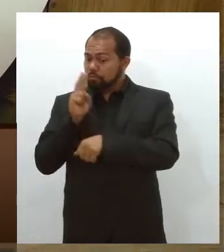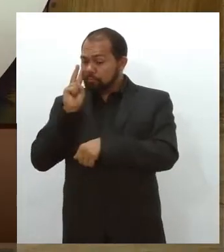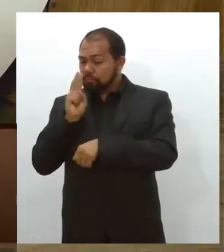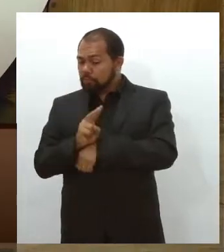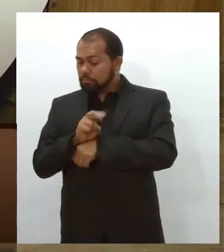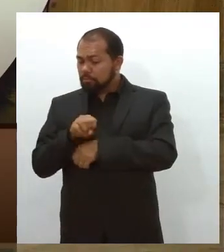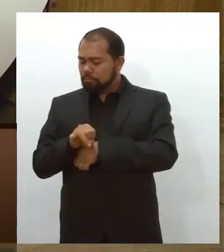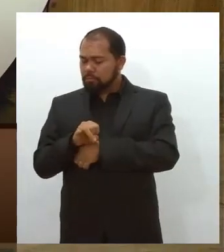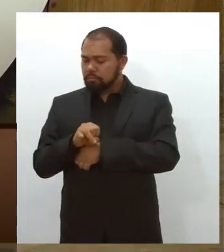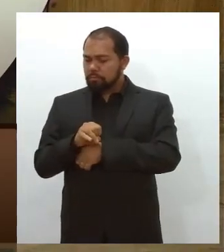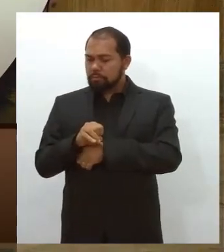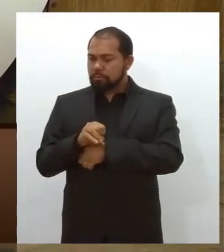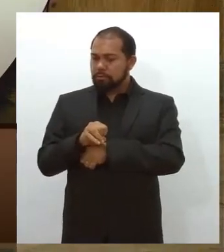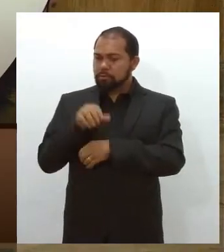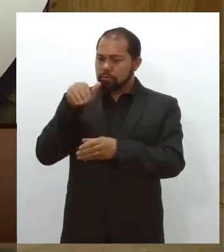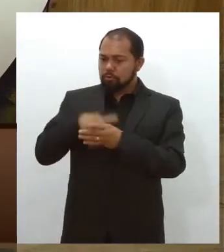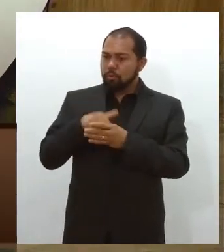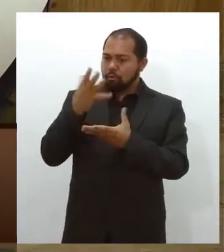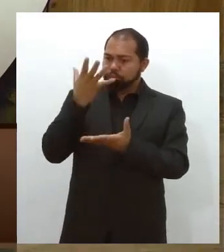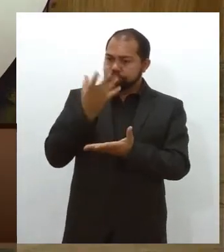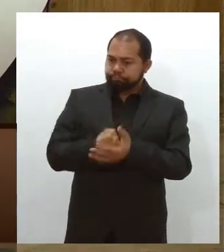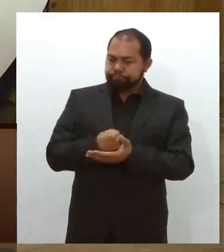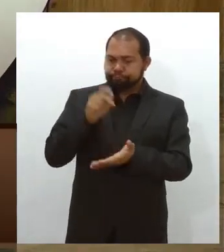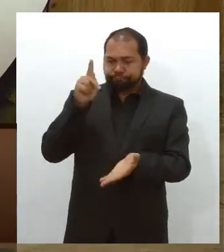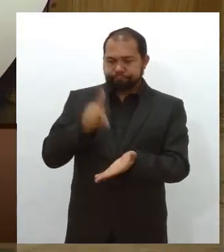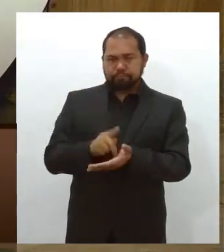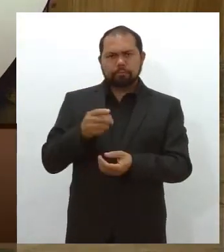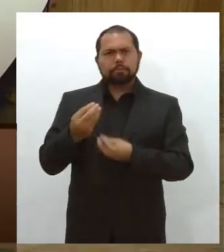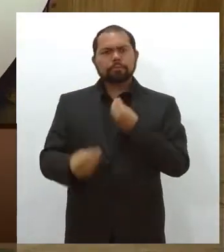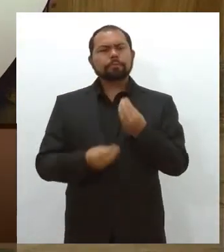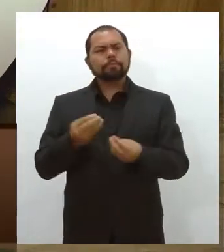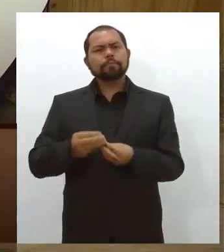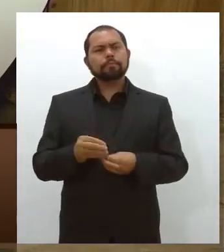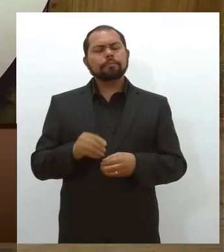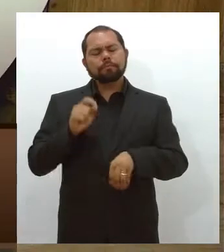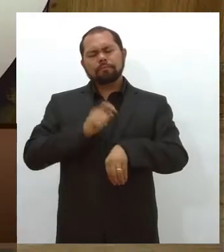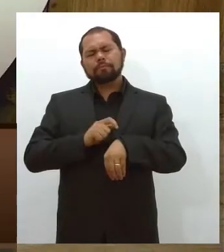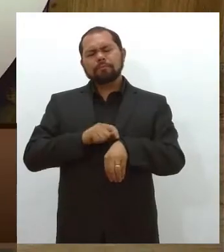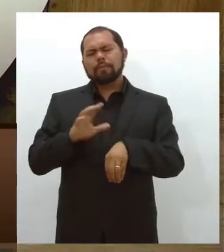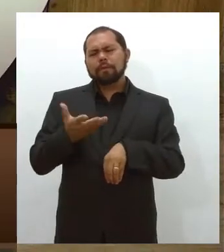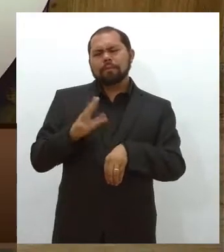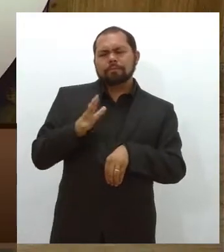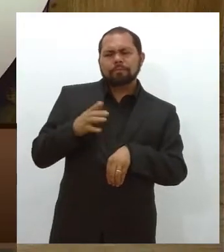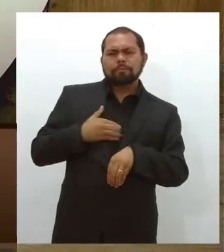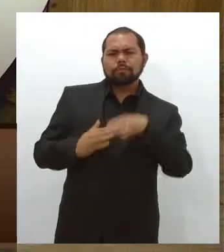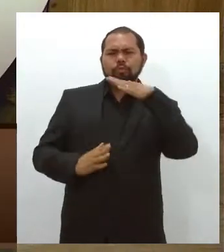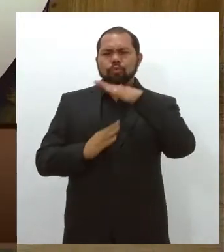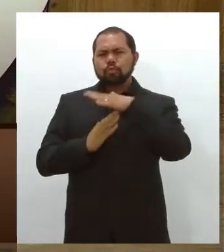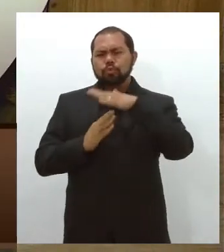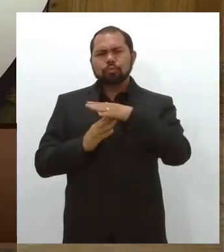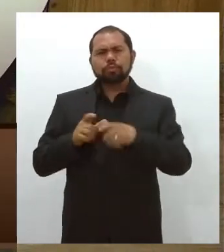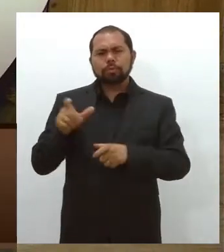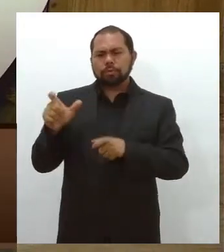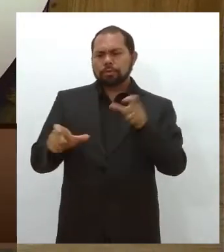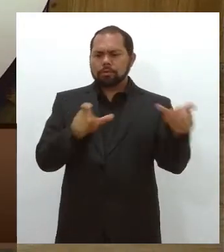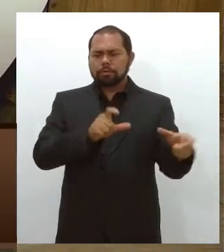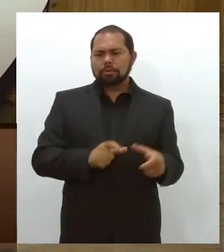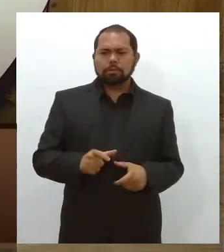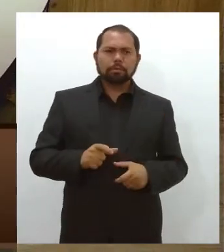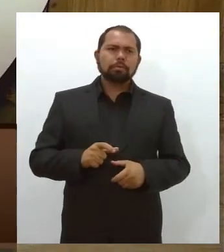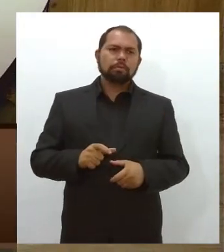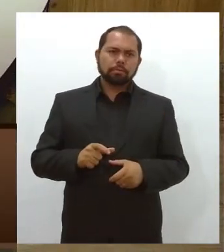Como é que isso vai funcionar e qual é o tempo, mais ou menos, o limite de cada eleitor na urna? Já tem isso calculado?